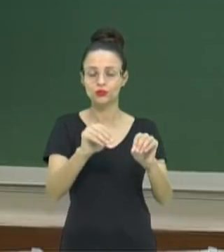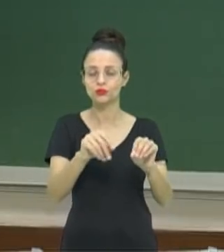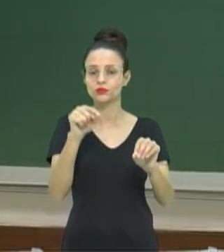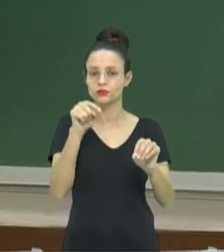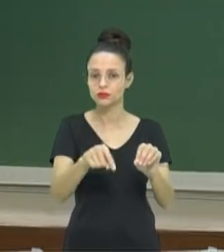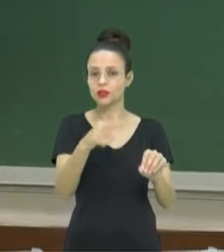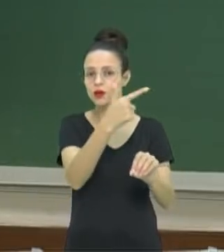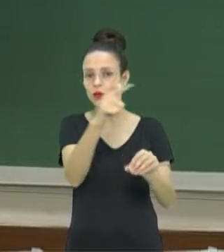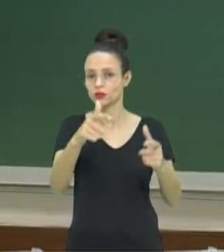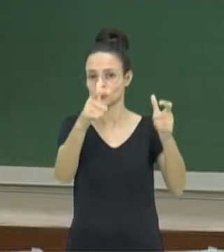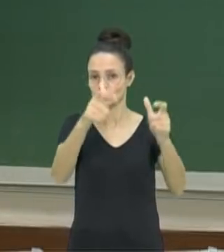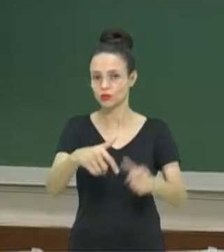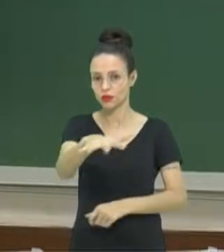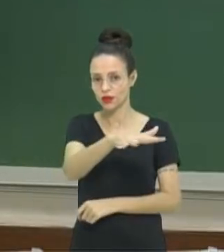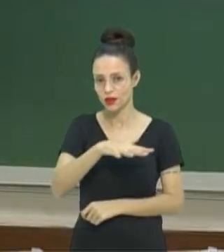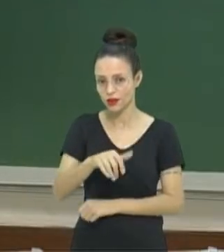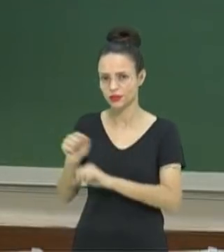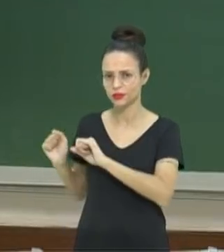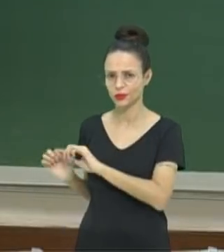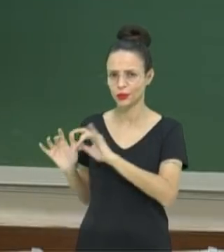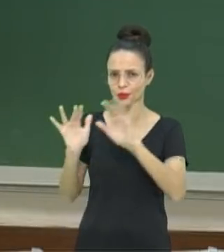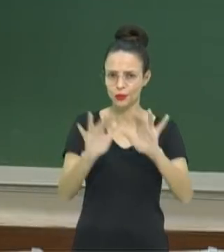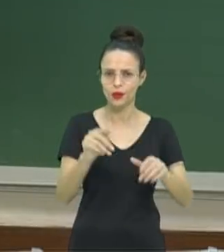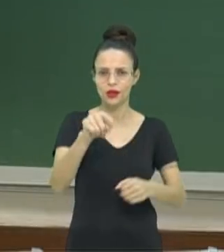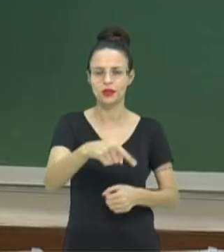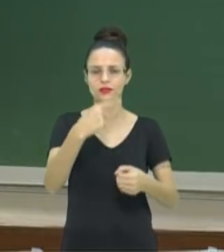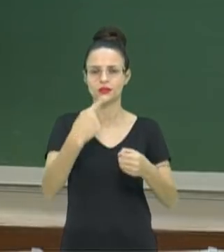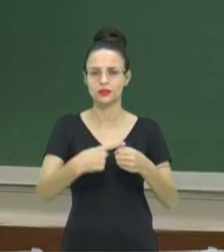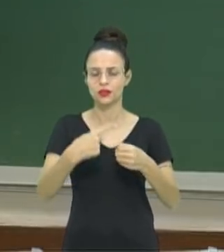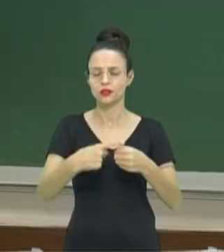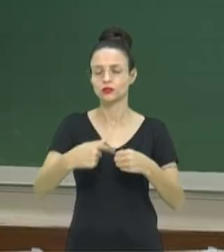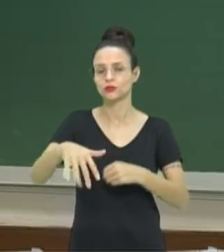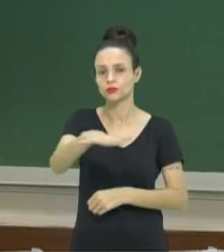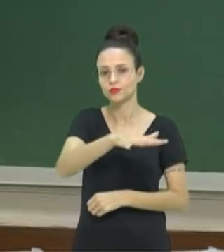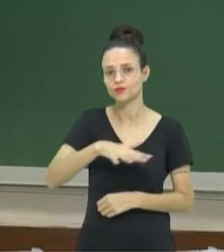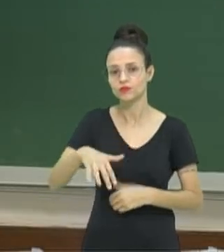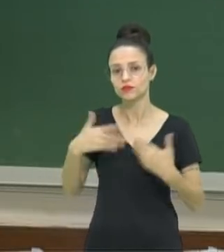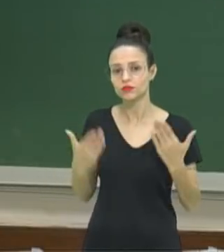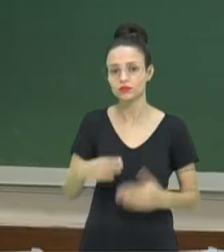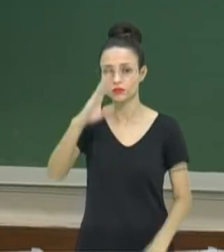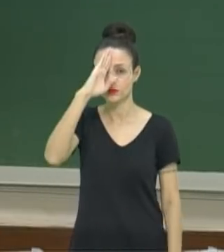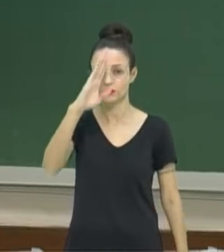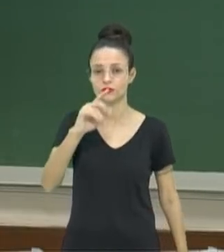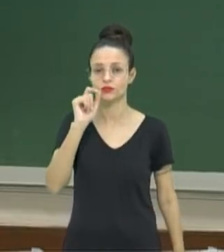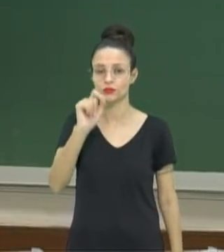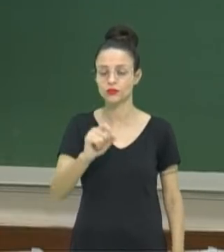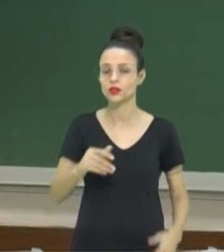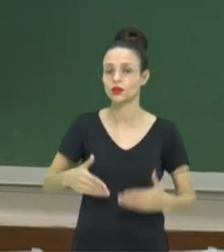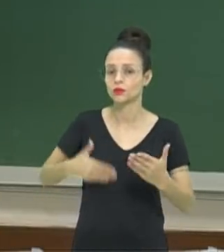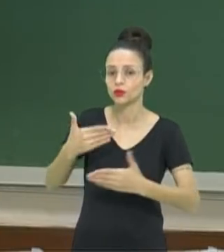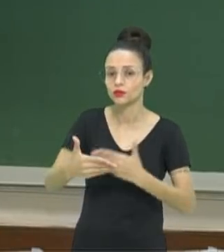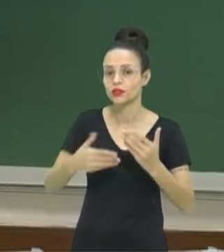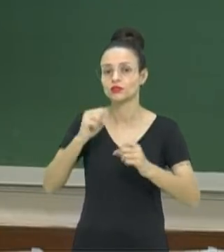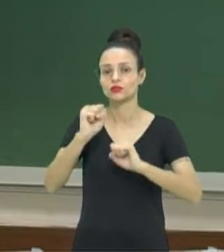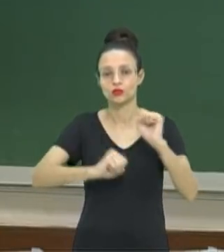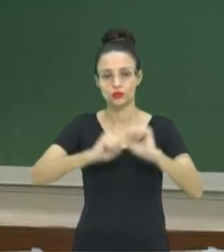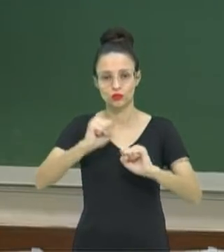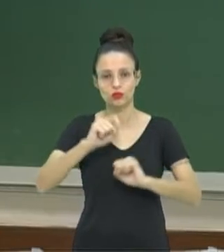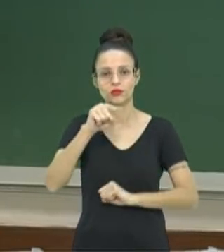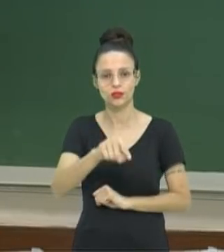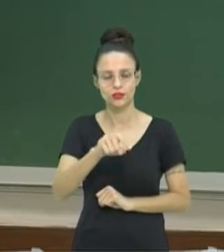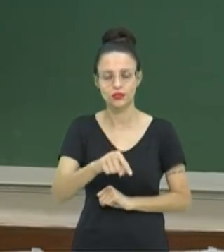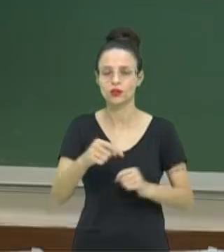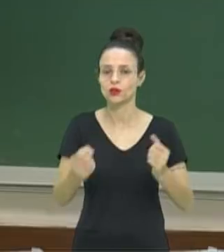para outras áreas. E aí vão para os centros urbanos, justamente no período em que eu tenho ali o processo de industrialização